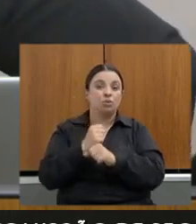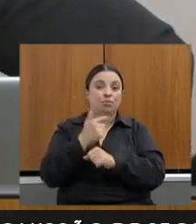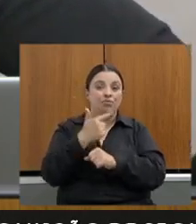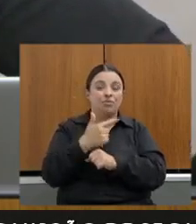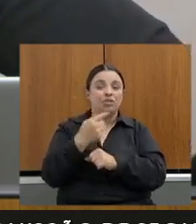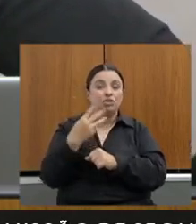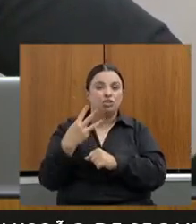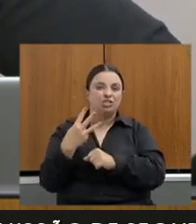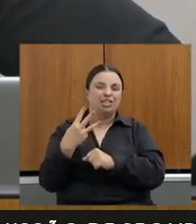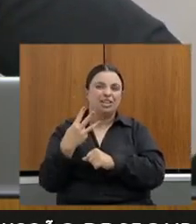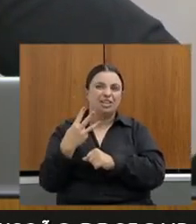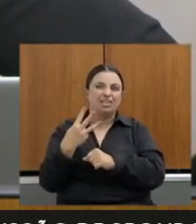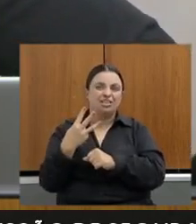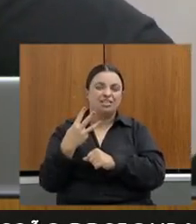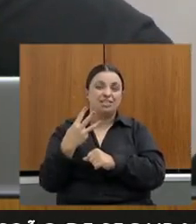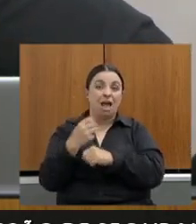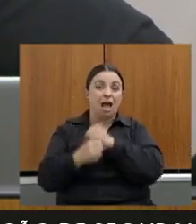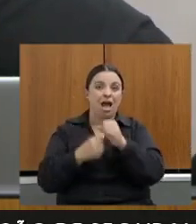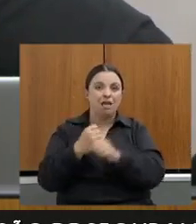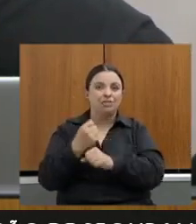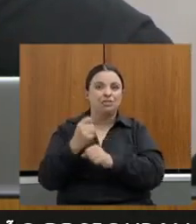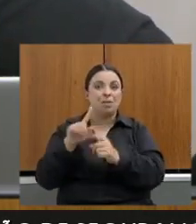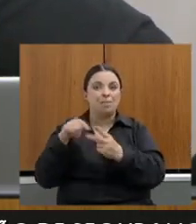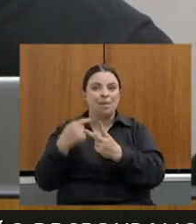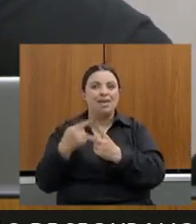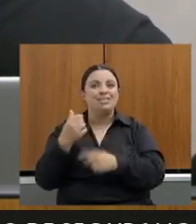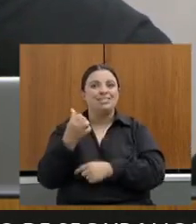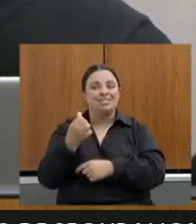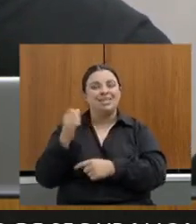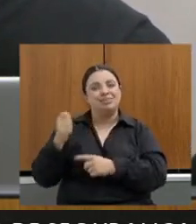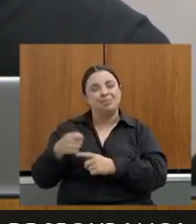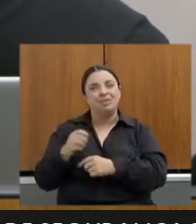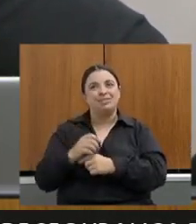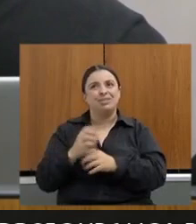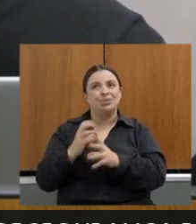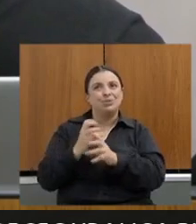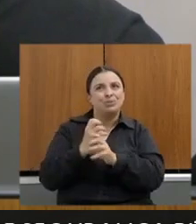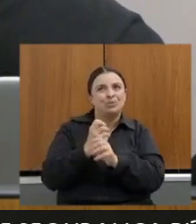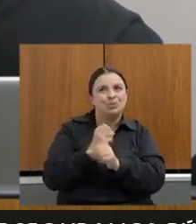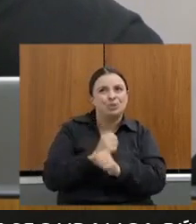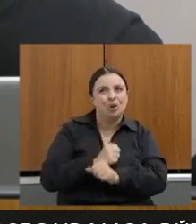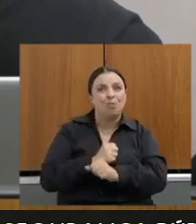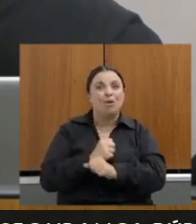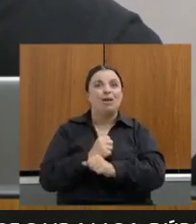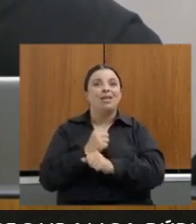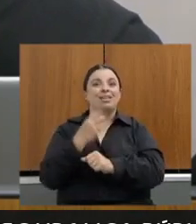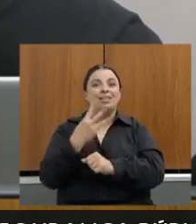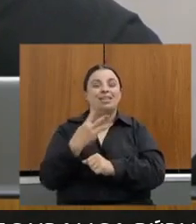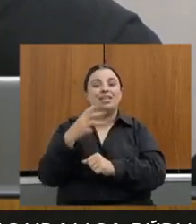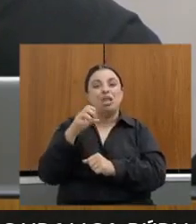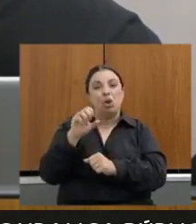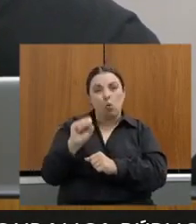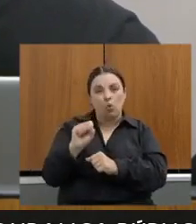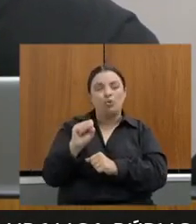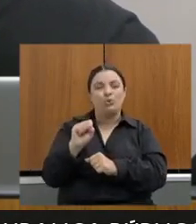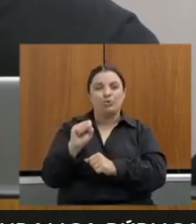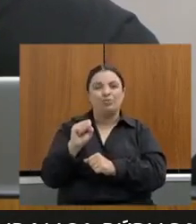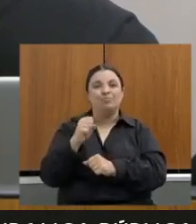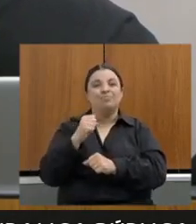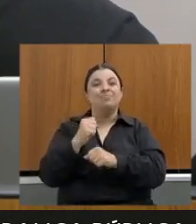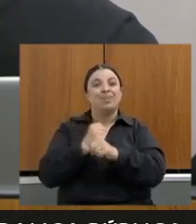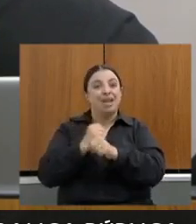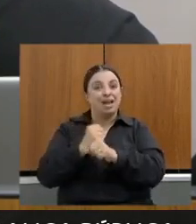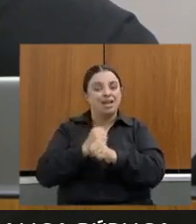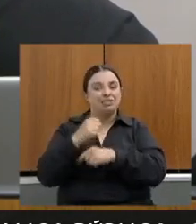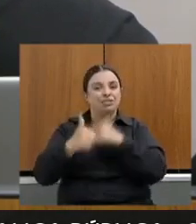e meio tão 23:30 com 14 pouco lá já estão quase 38 anos de atividade pública e uma